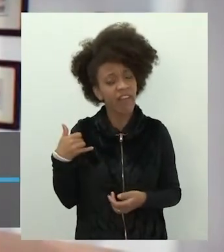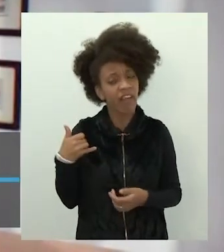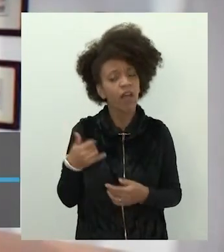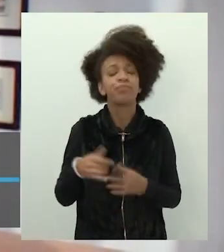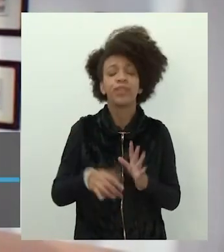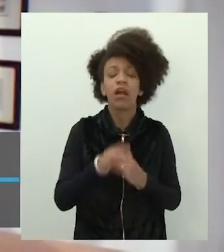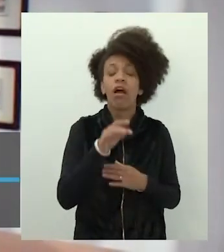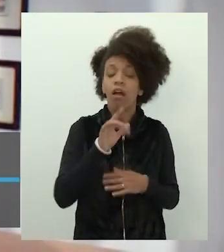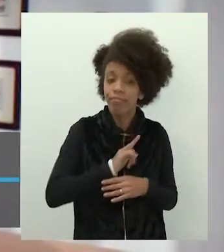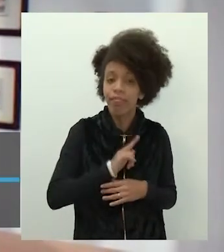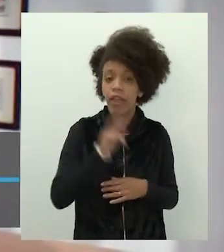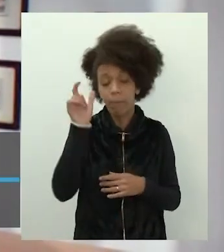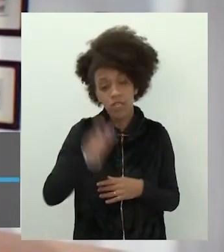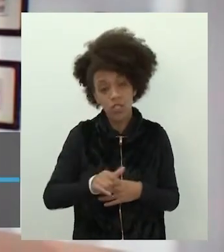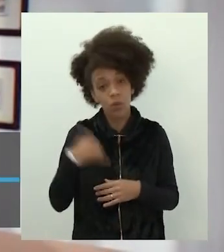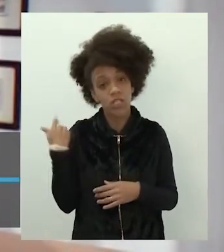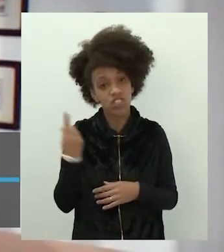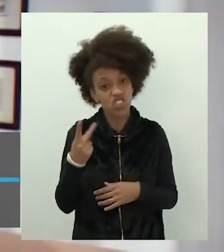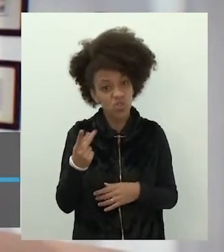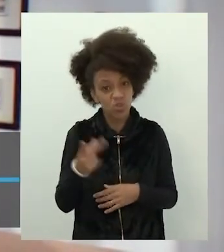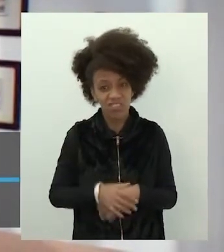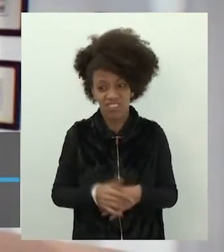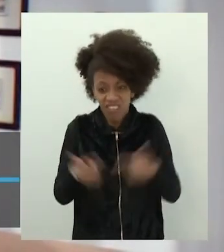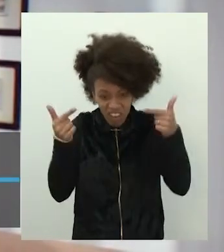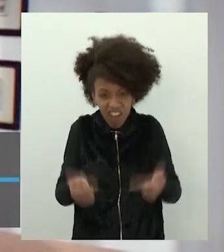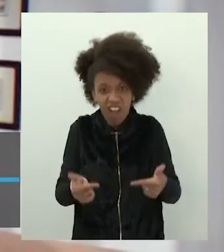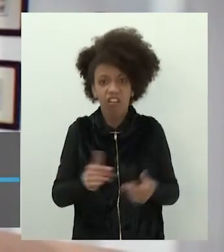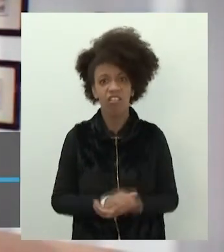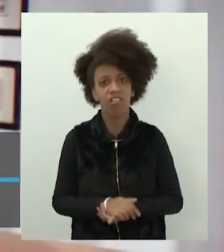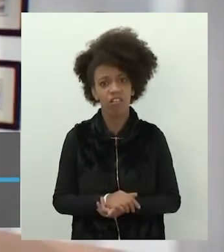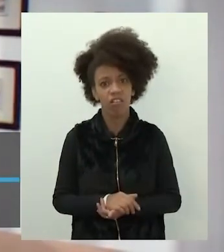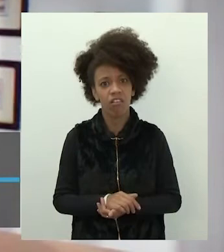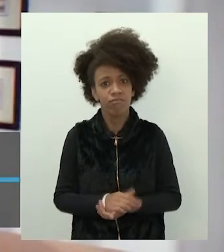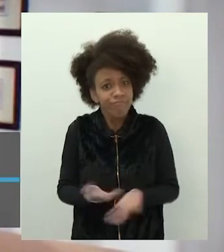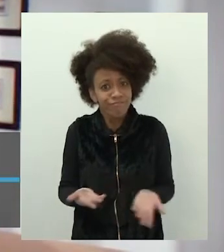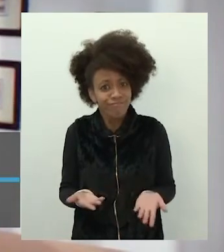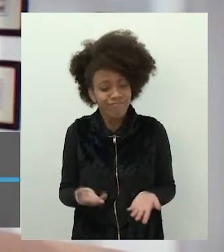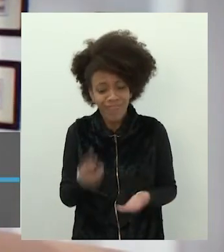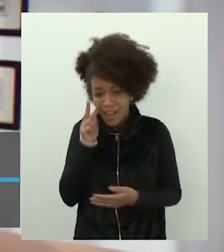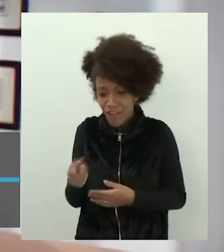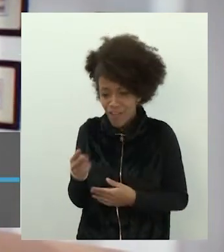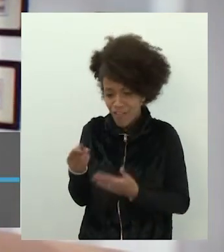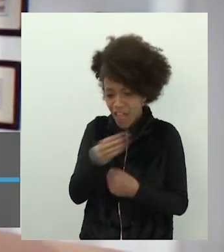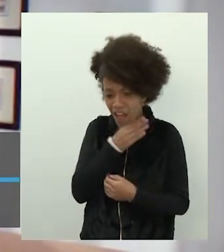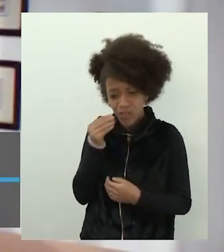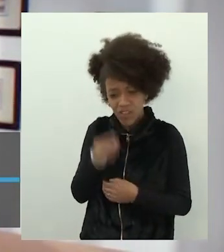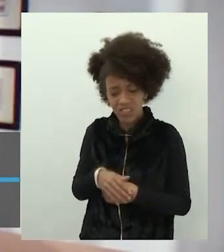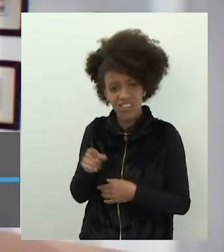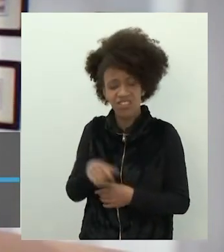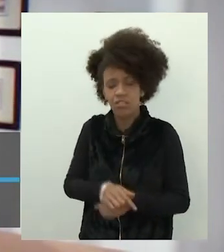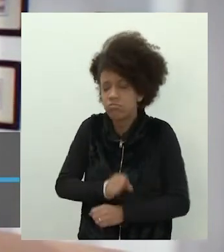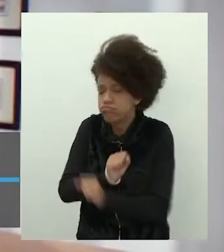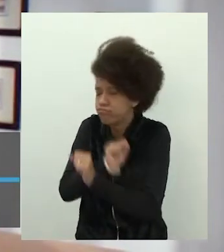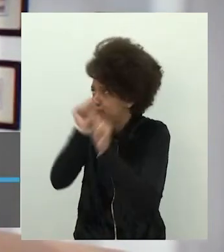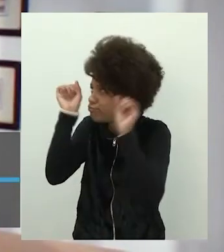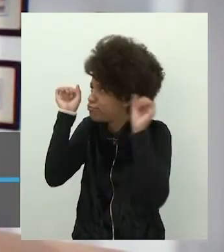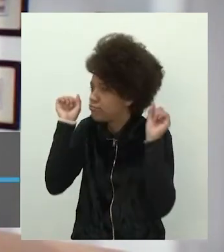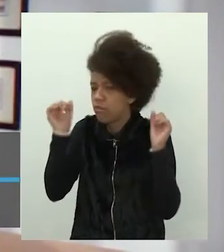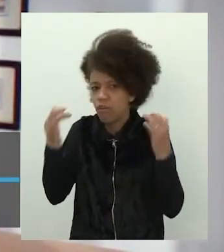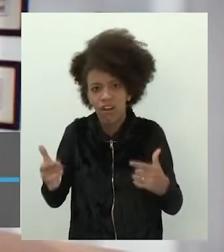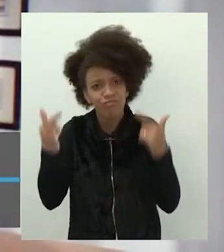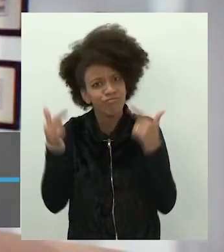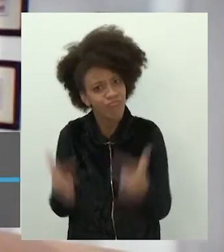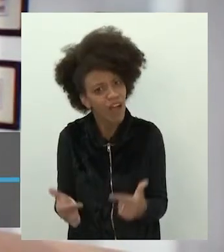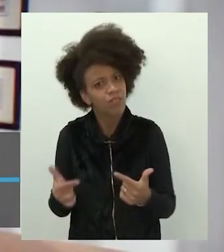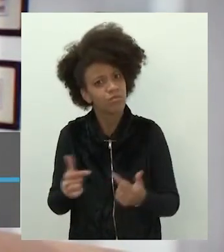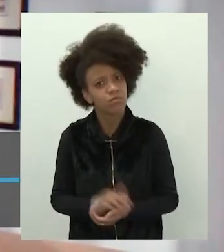ranzinza para chuchu, não tem? Às vezes a gente vê adolescentes que são terríveis, que são muito